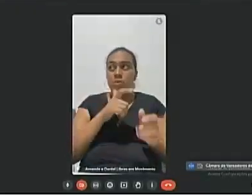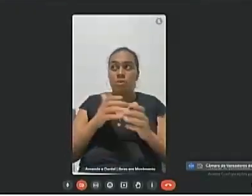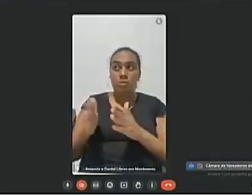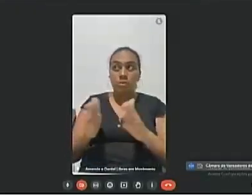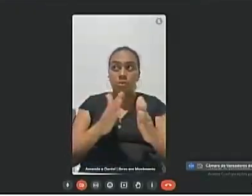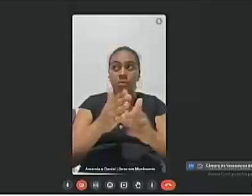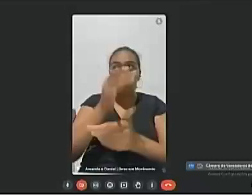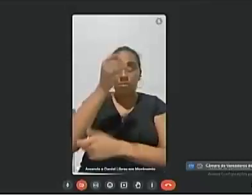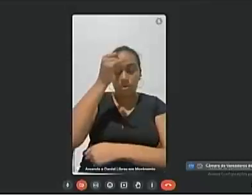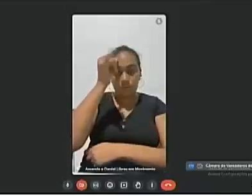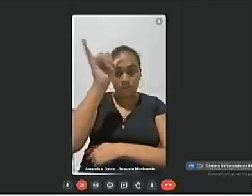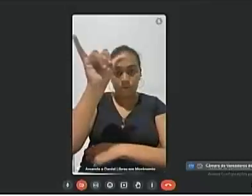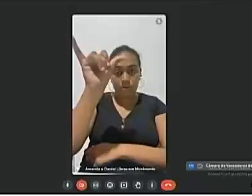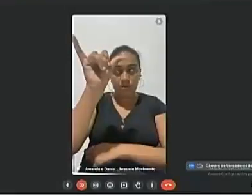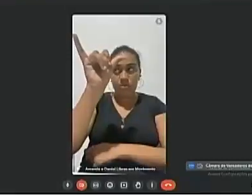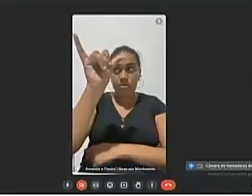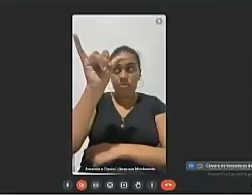evitar